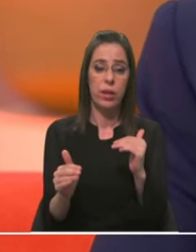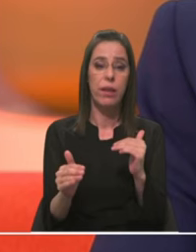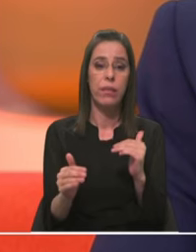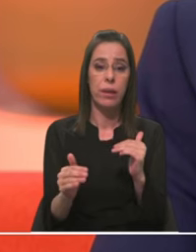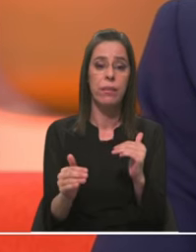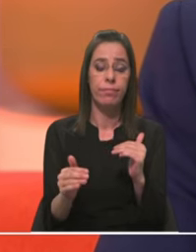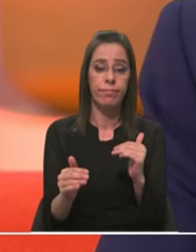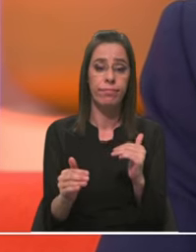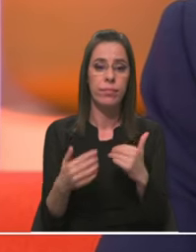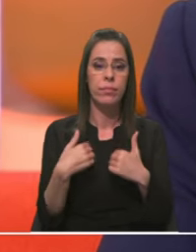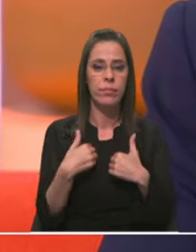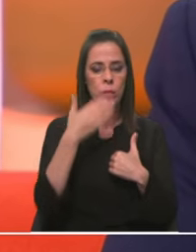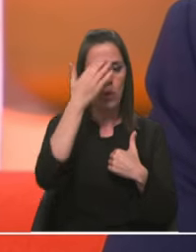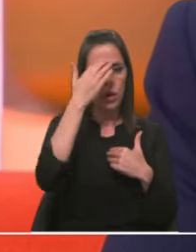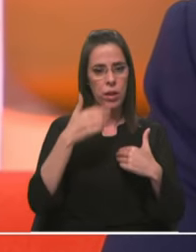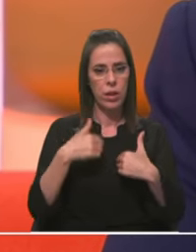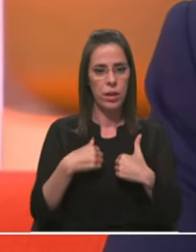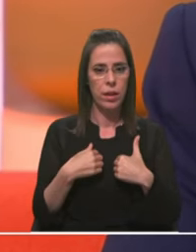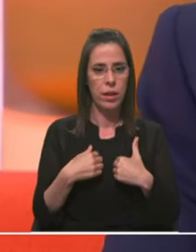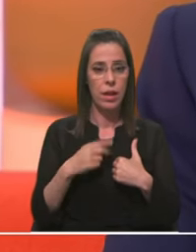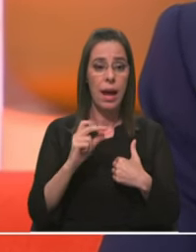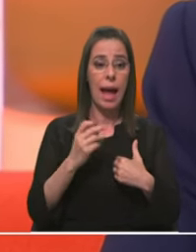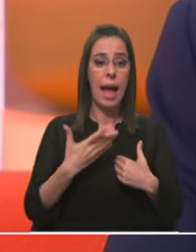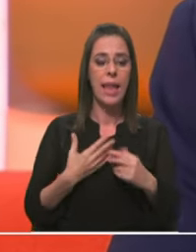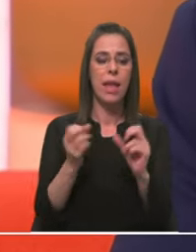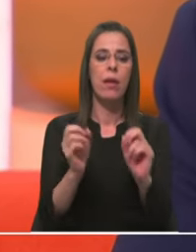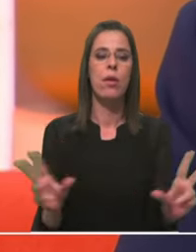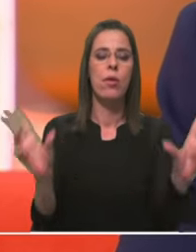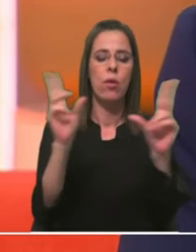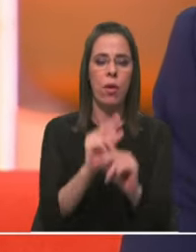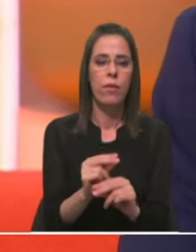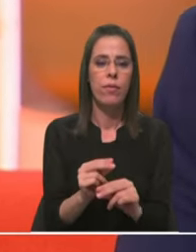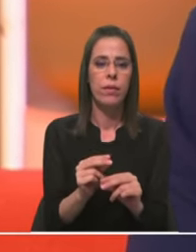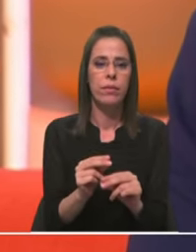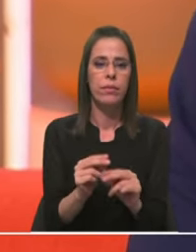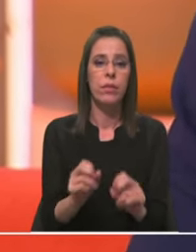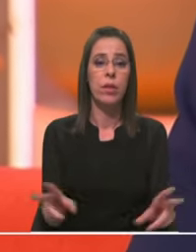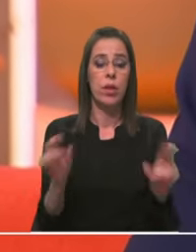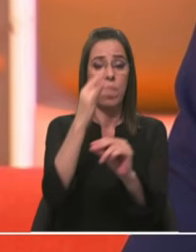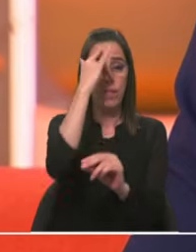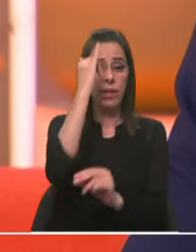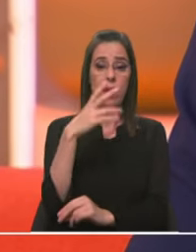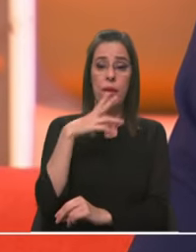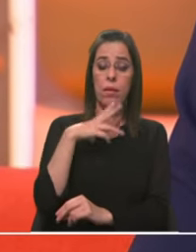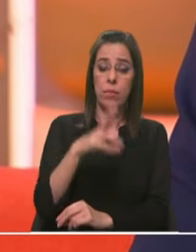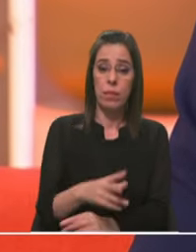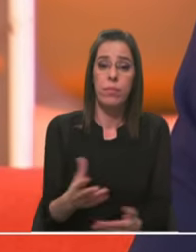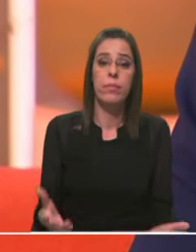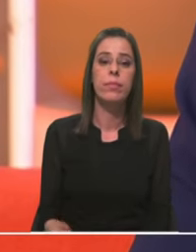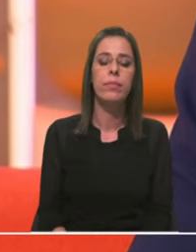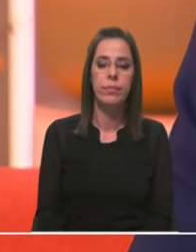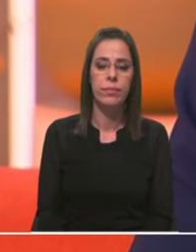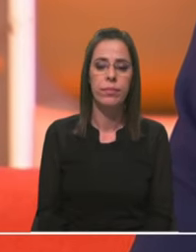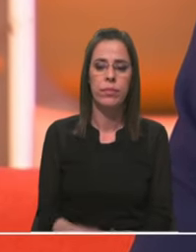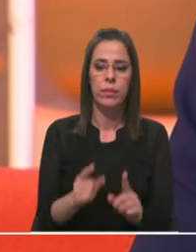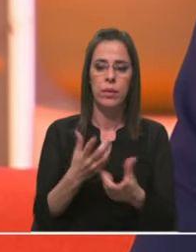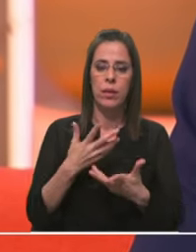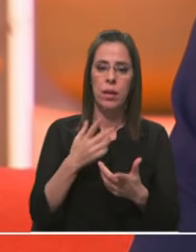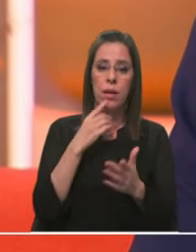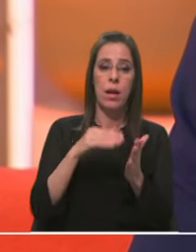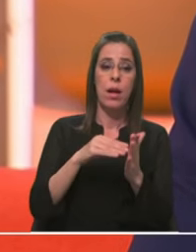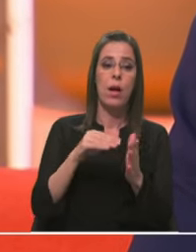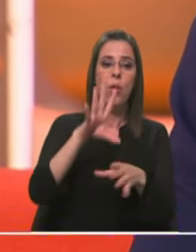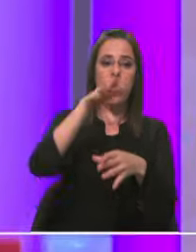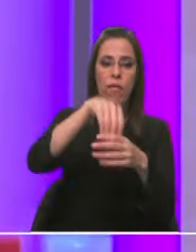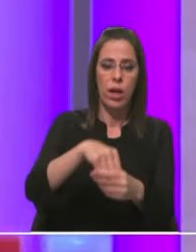E eu achava que a Mad era uma nova uma uma nova ideia para Portugal e uma m e não estar na posse do